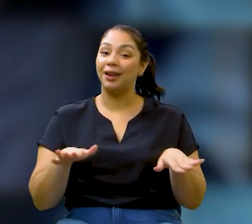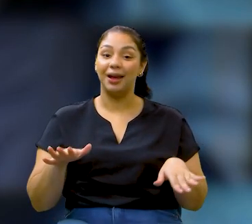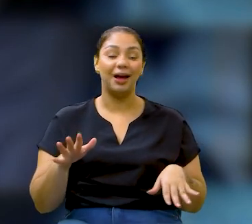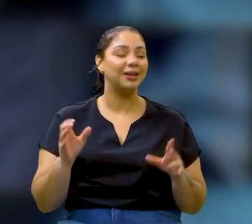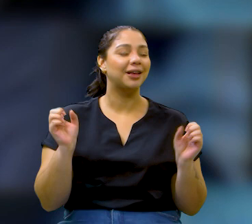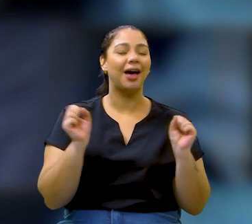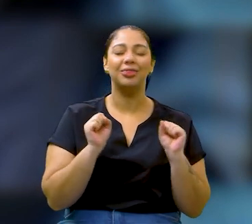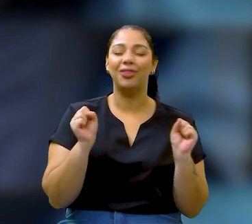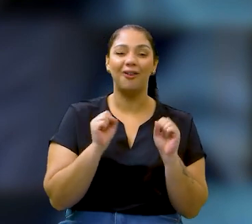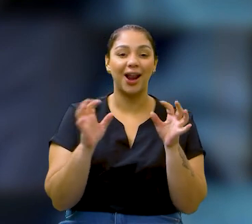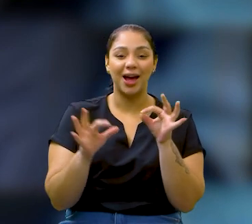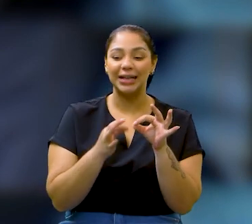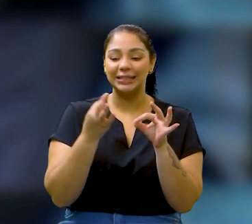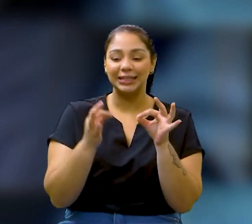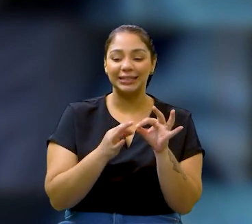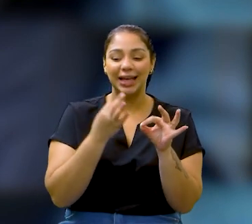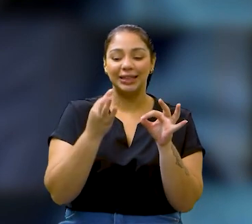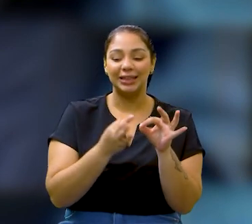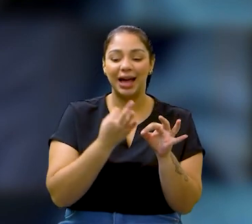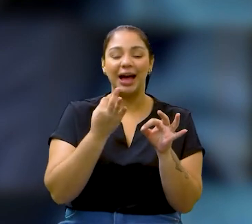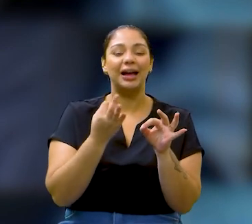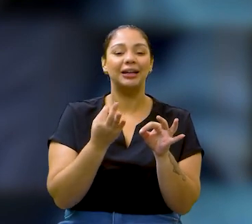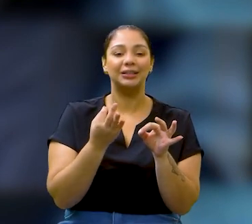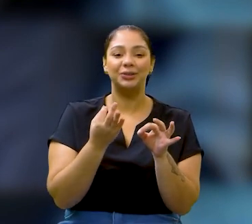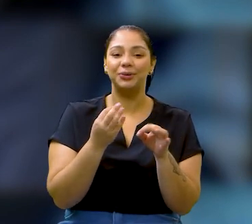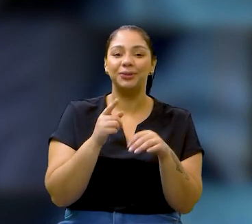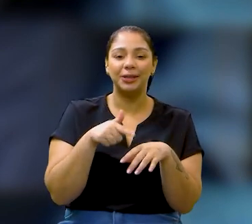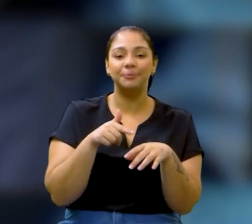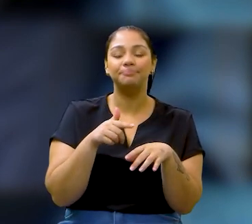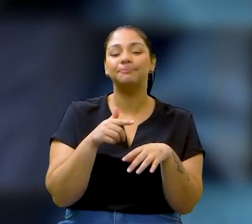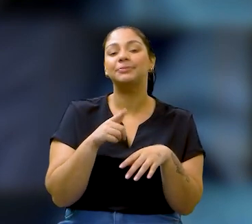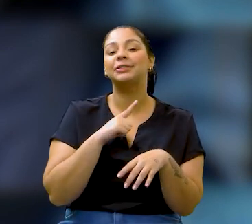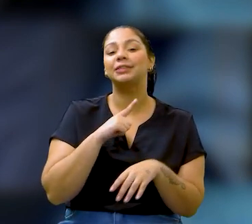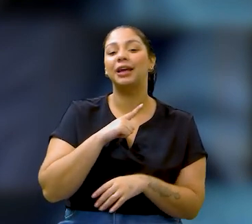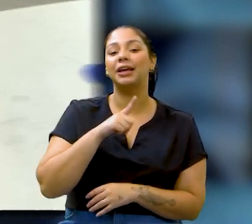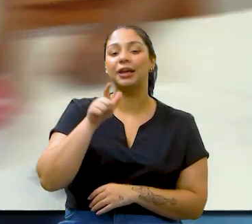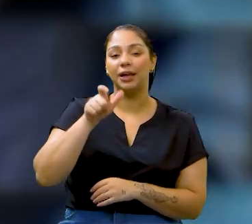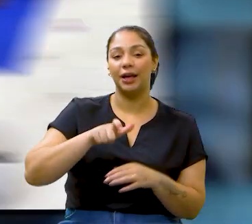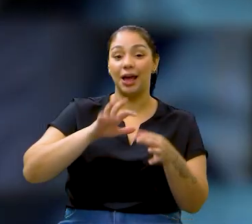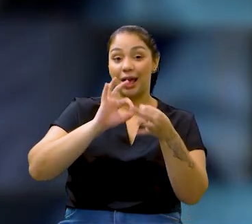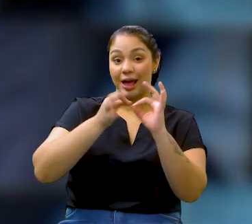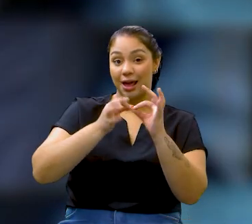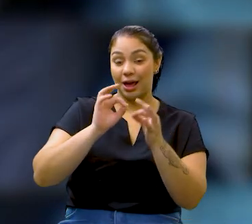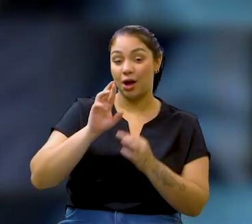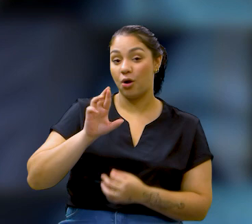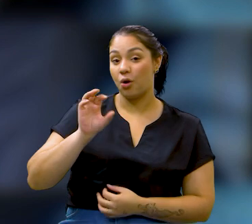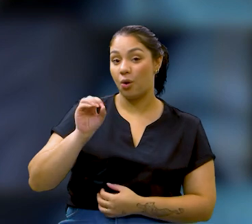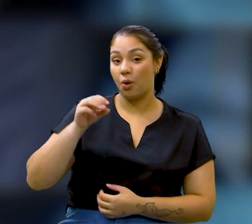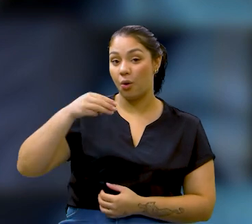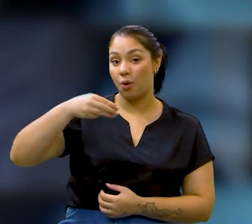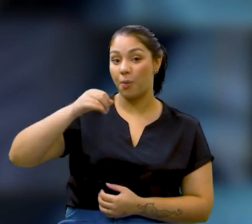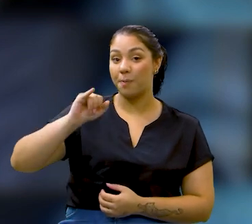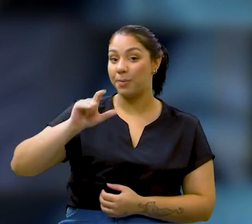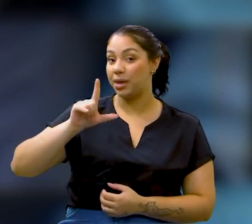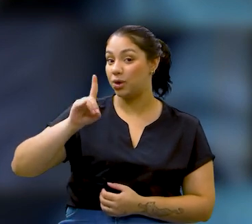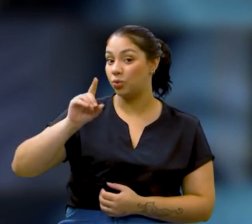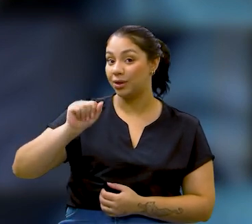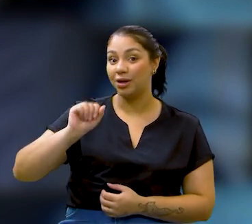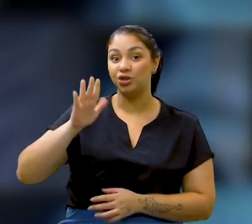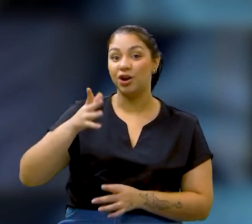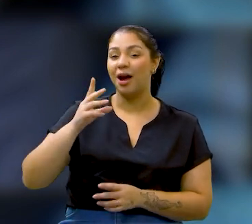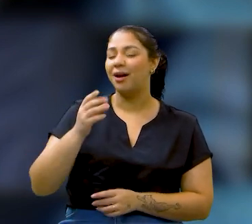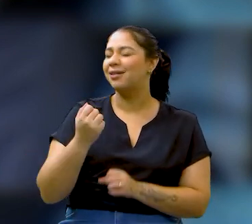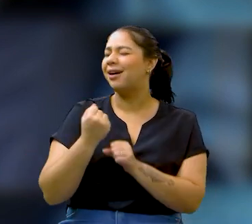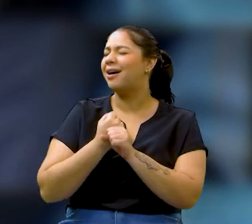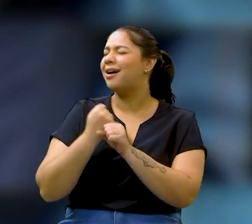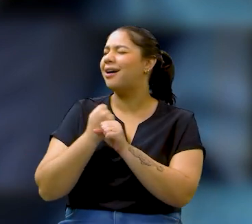eles adoram aula de artesanato, por exemplo, nós temos uma oficineira, a Romilda já está há muitos